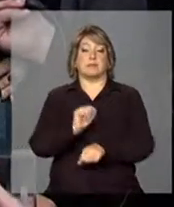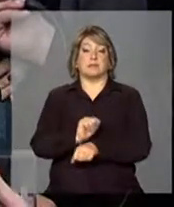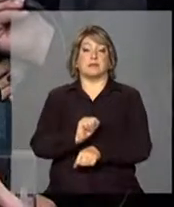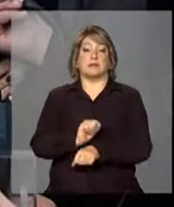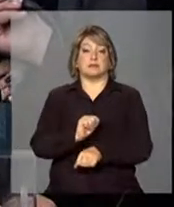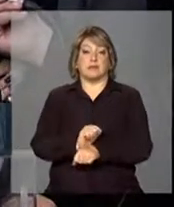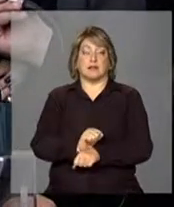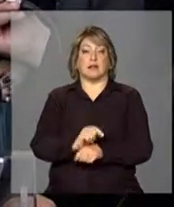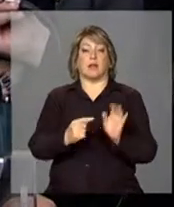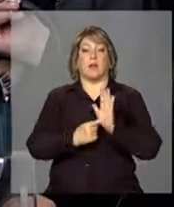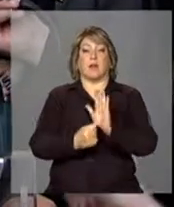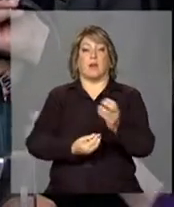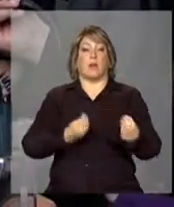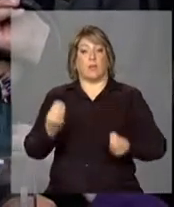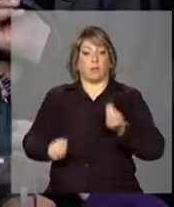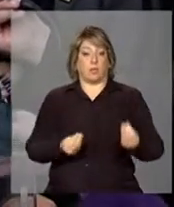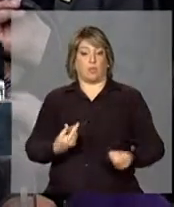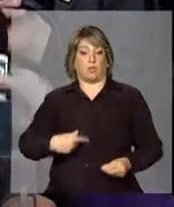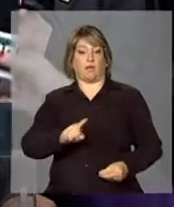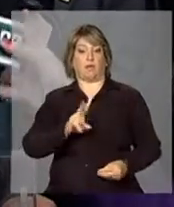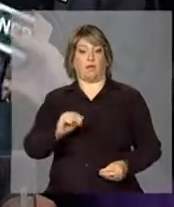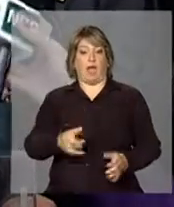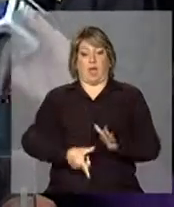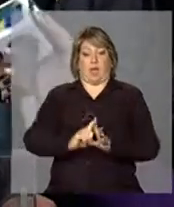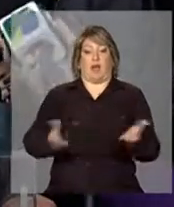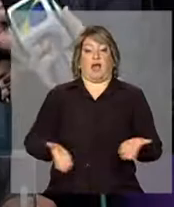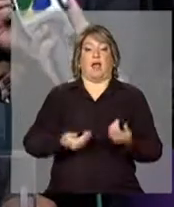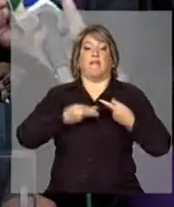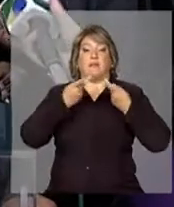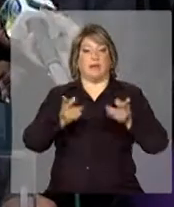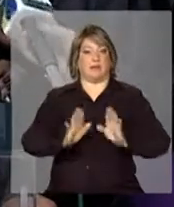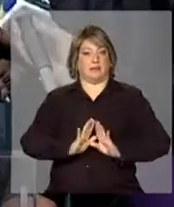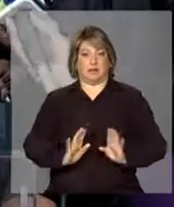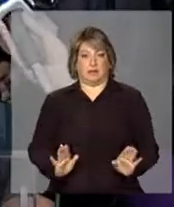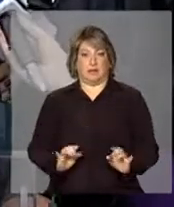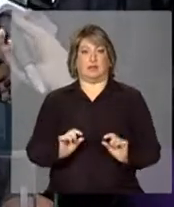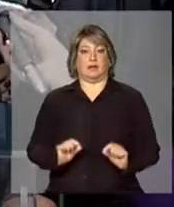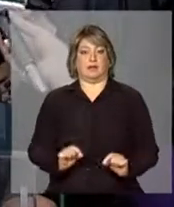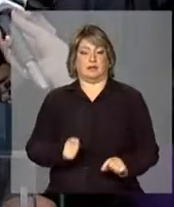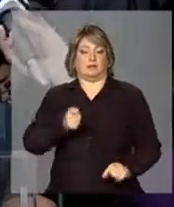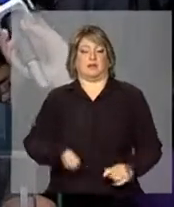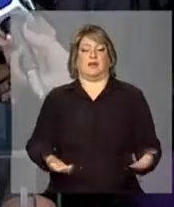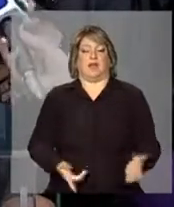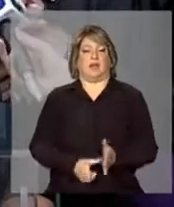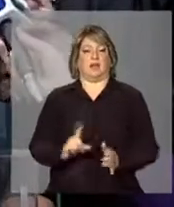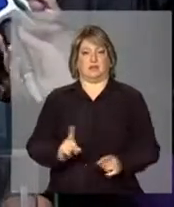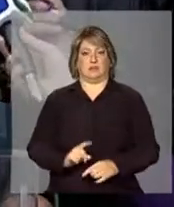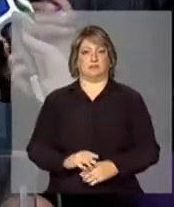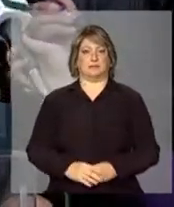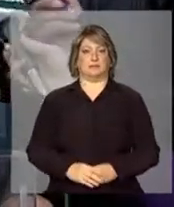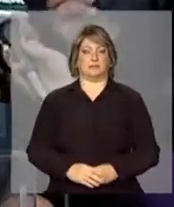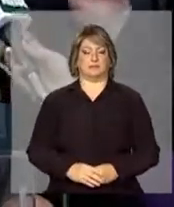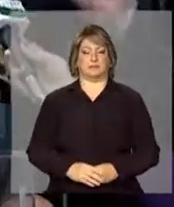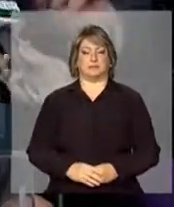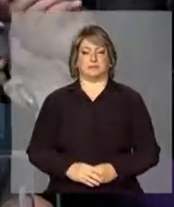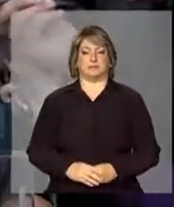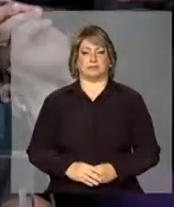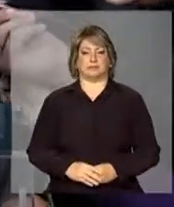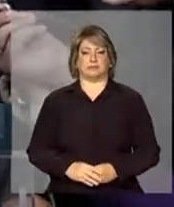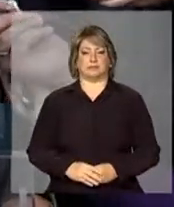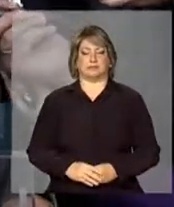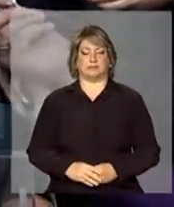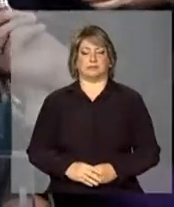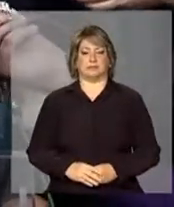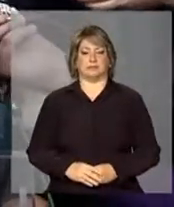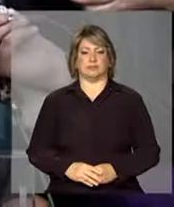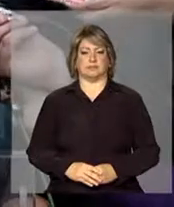a manifestação. Não vamos nos antecipar nem dar sentença antecipada. E o senhor demorou para assumir o cargo, pediu